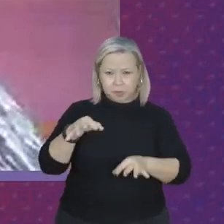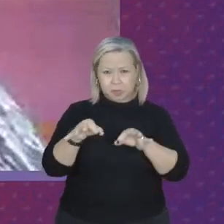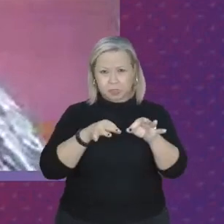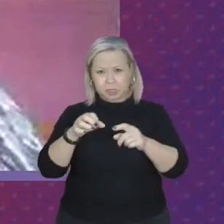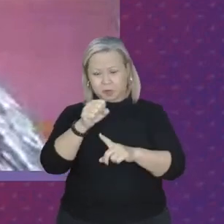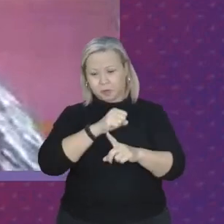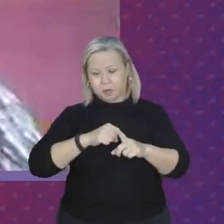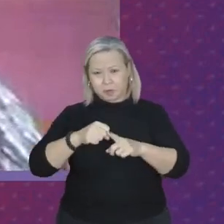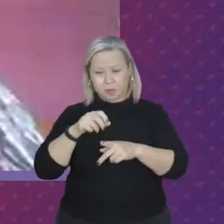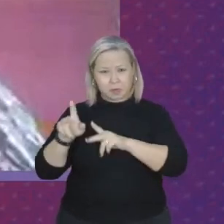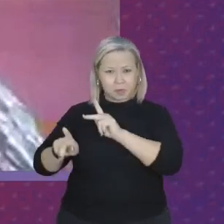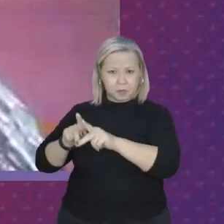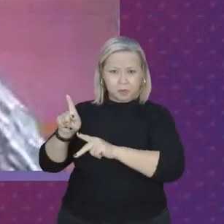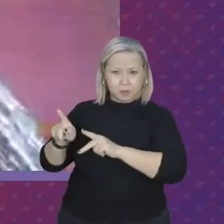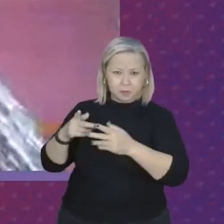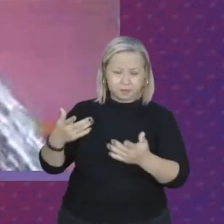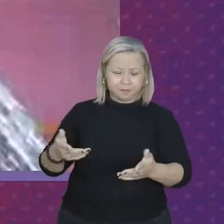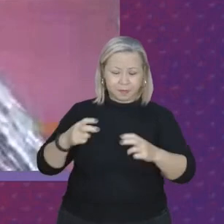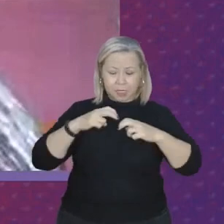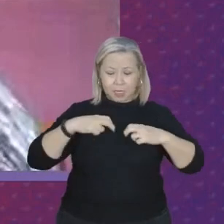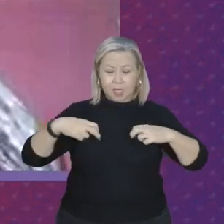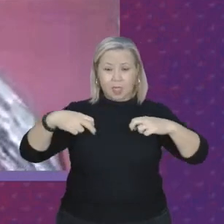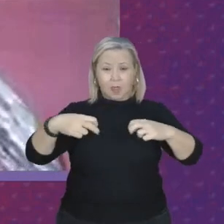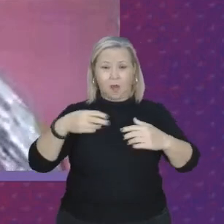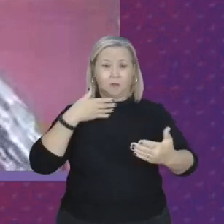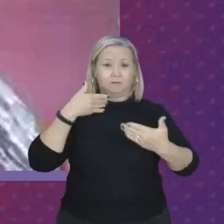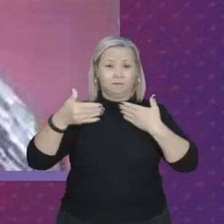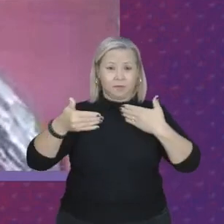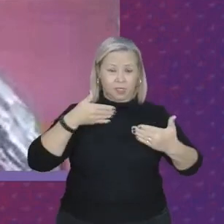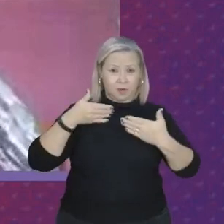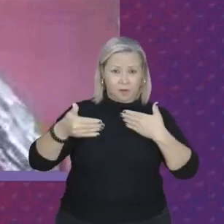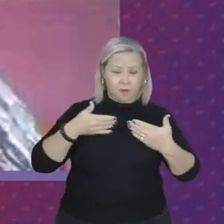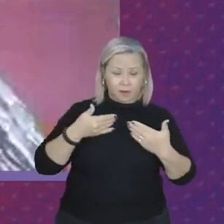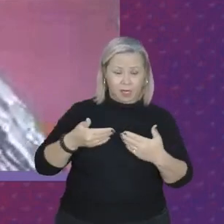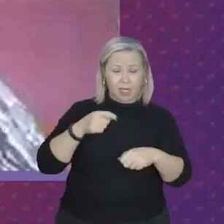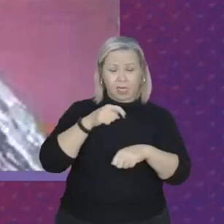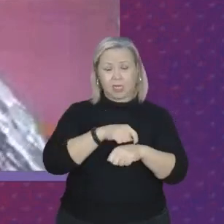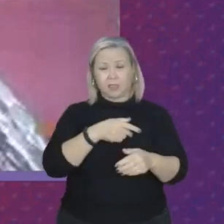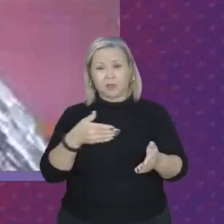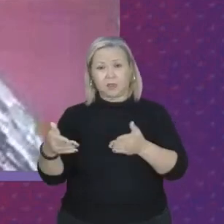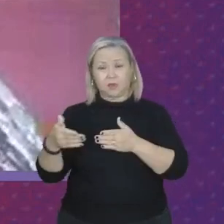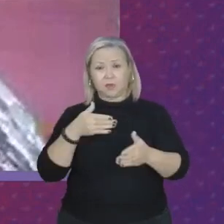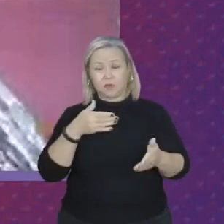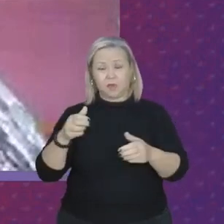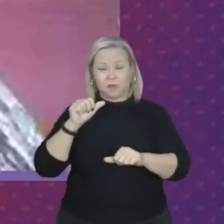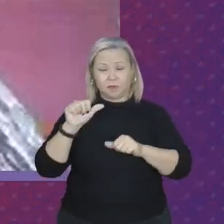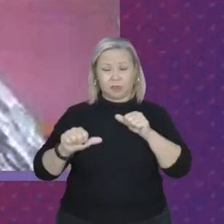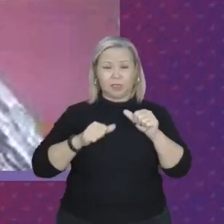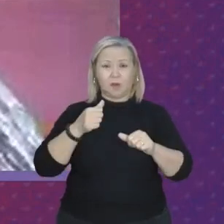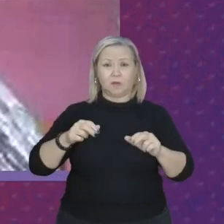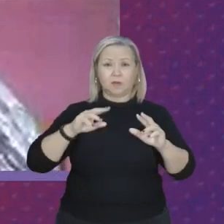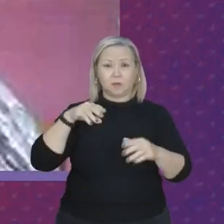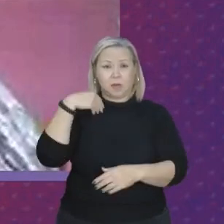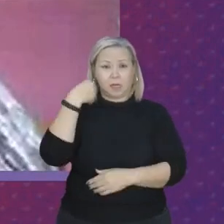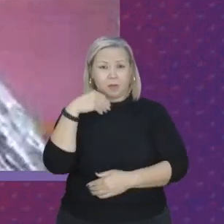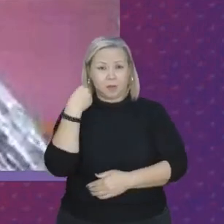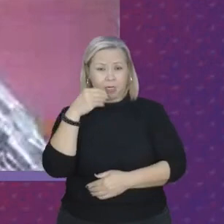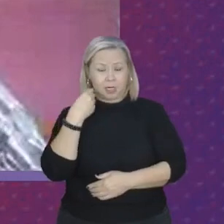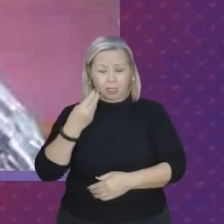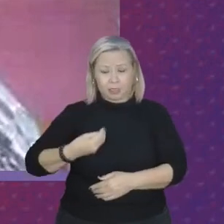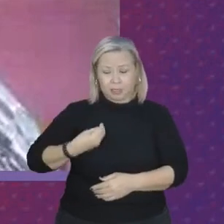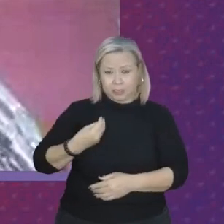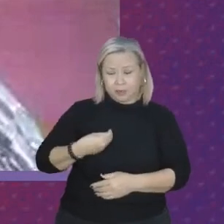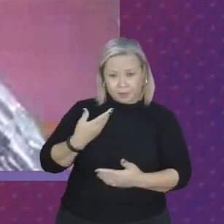sociedade civil, as rodas de conversa, os momentos de troca sobre as experiências e as vivências,